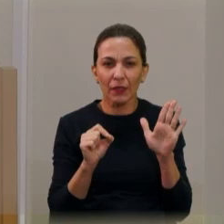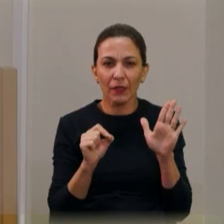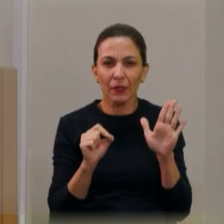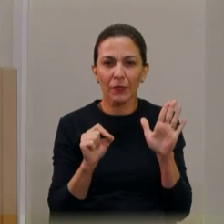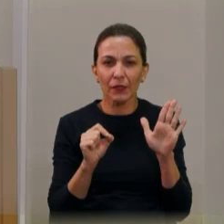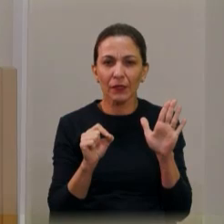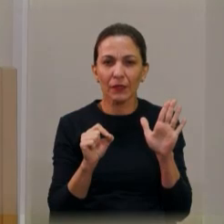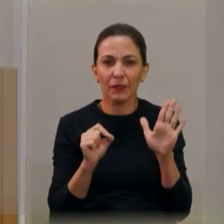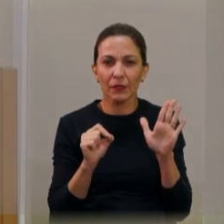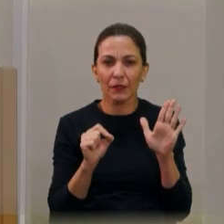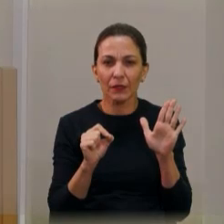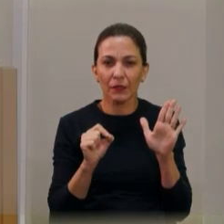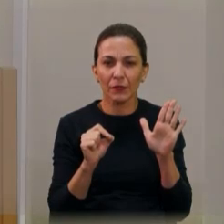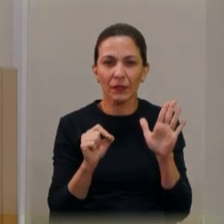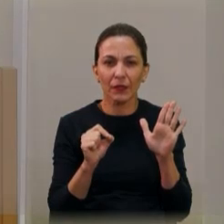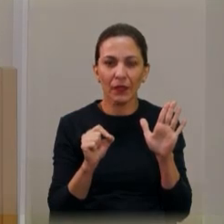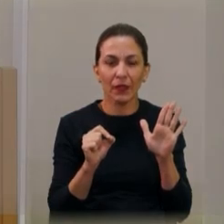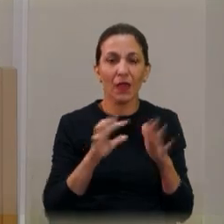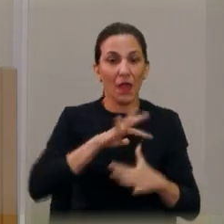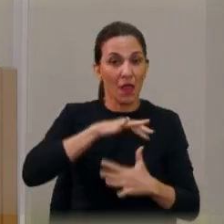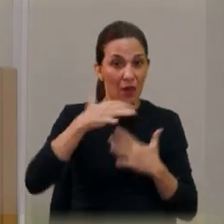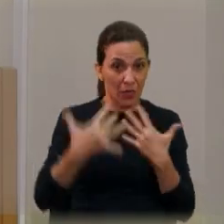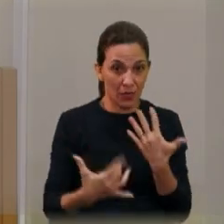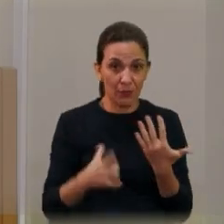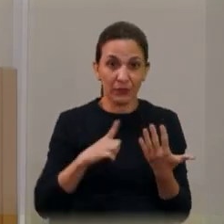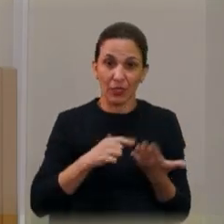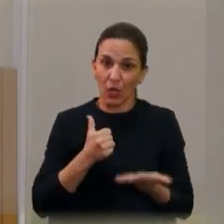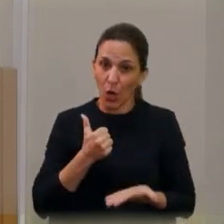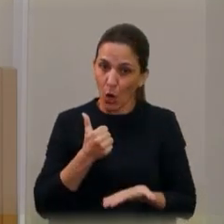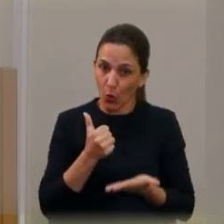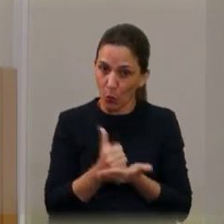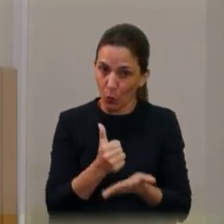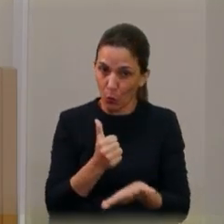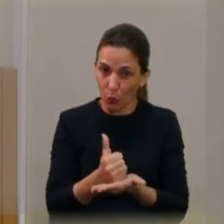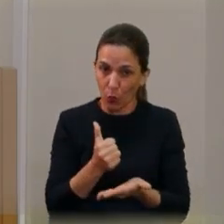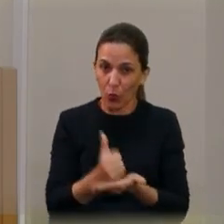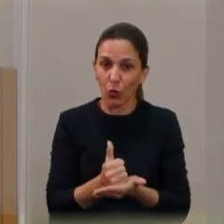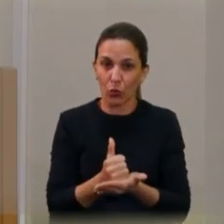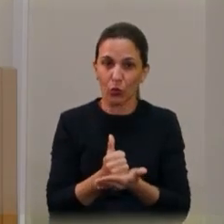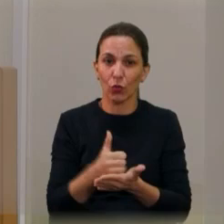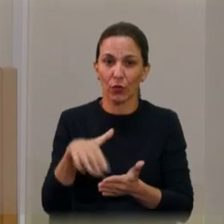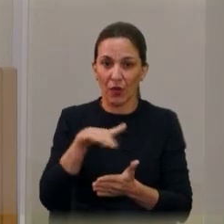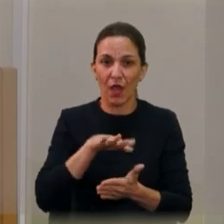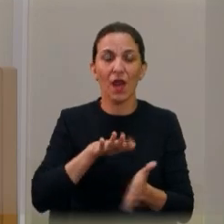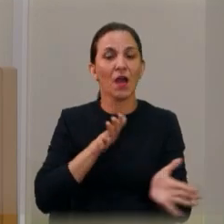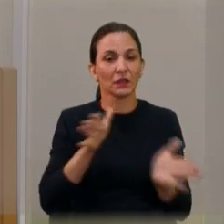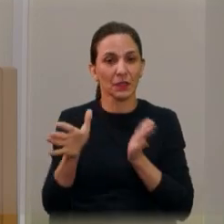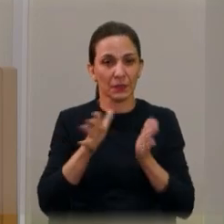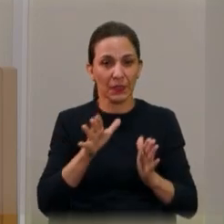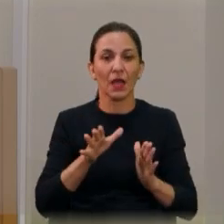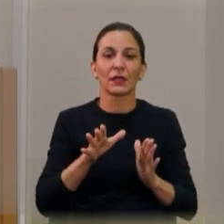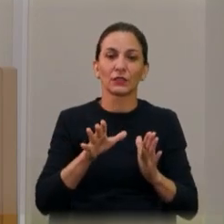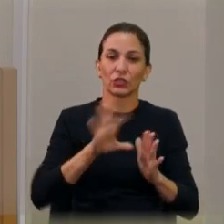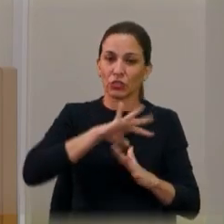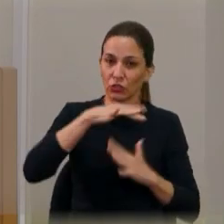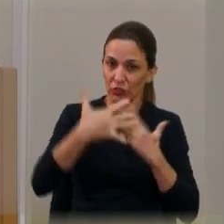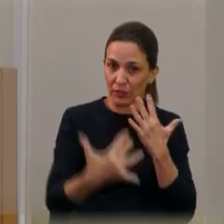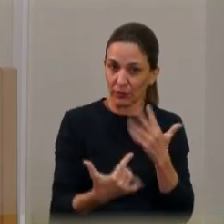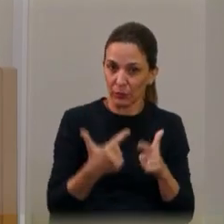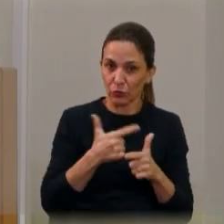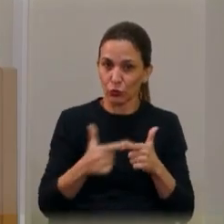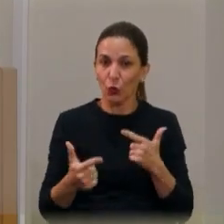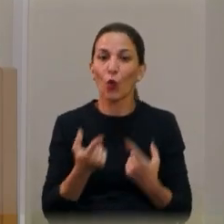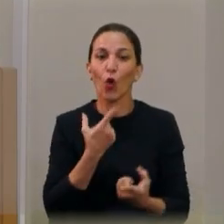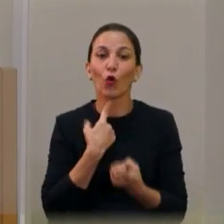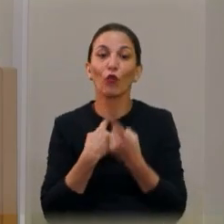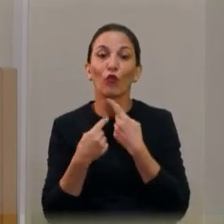por meio de libras que nós tivemos aqui o apoio de toda a parte técnica a questão trazida sobre